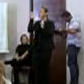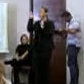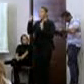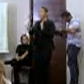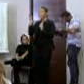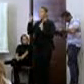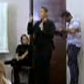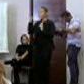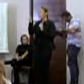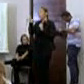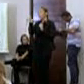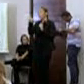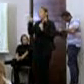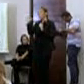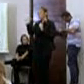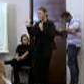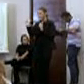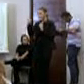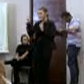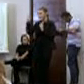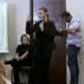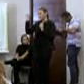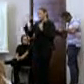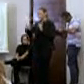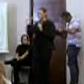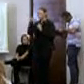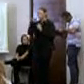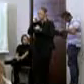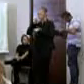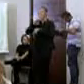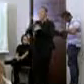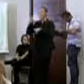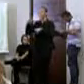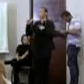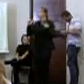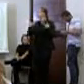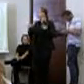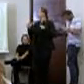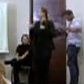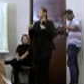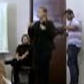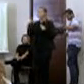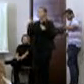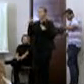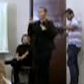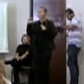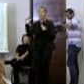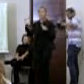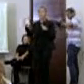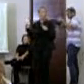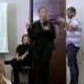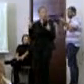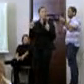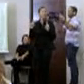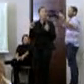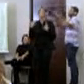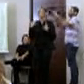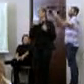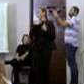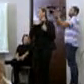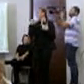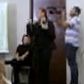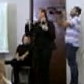Patrícia Ponte, né? Que eu gostaria de... Né? Onde está a Patrícia? Né? Bom, se não estiver aqui, está trabalhando,